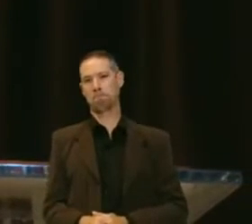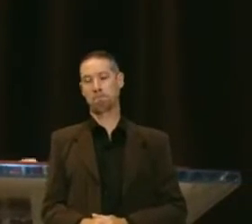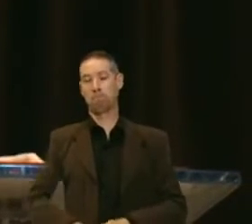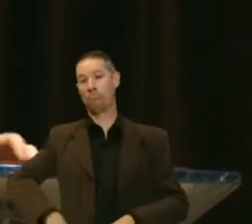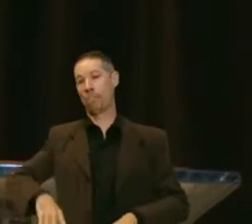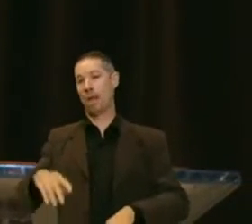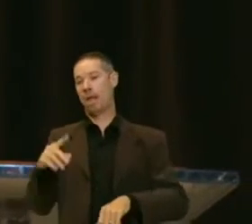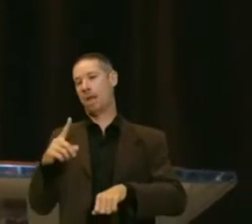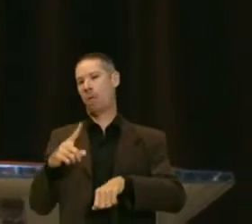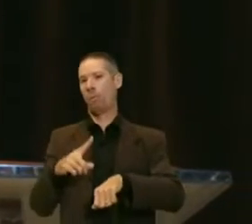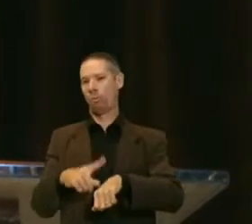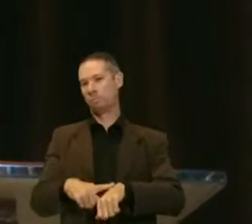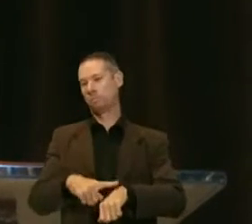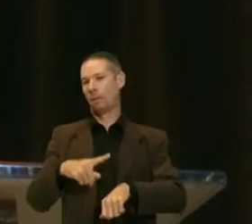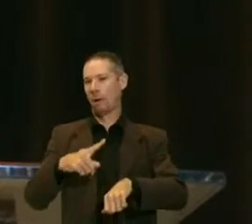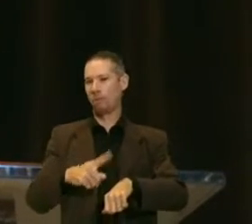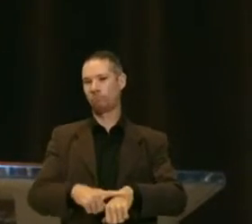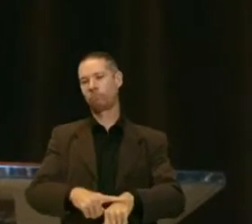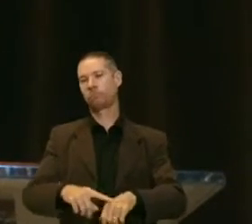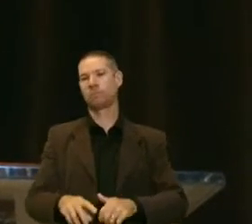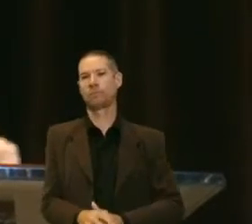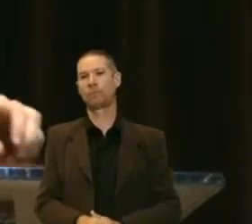tempo de